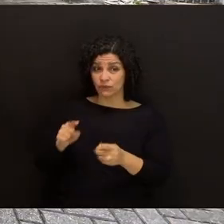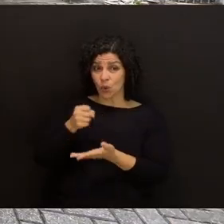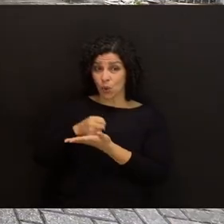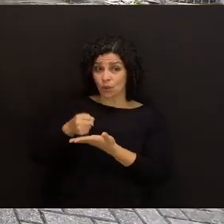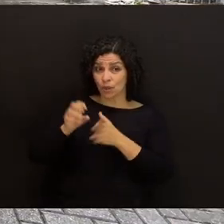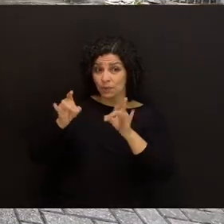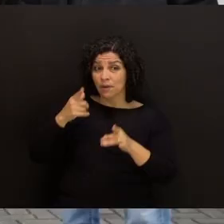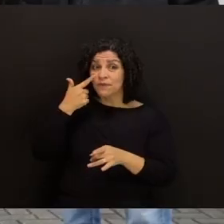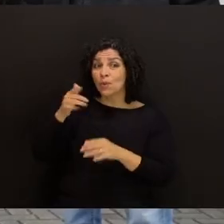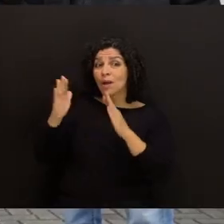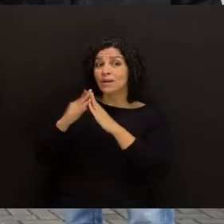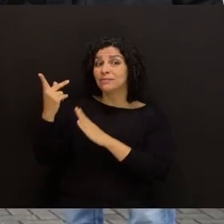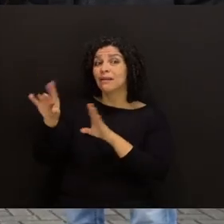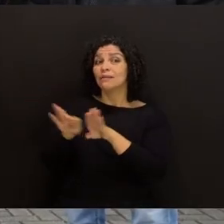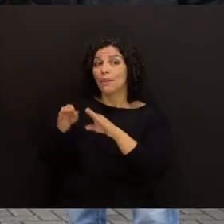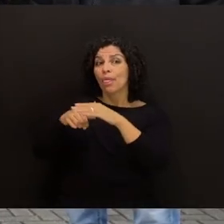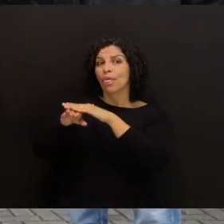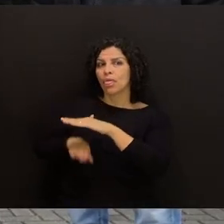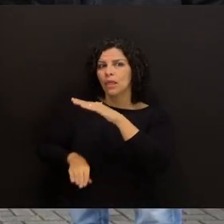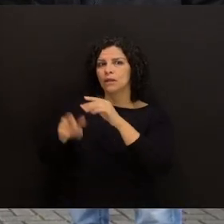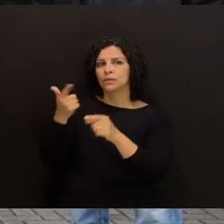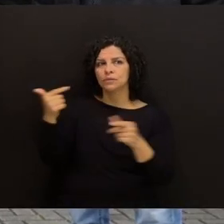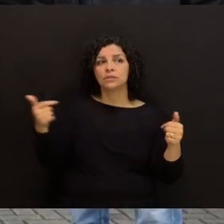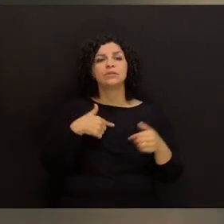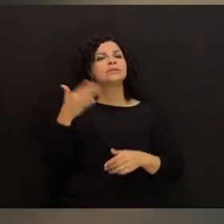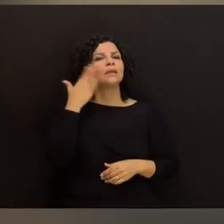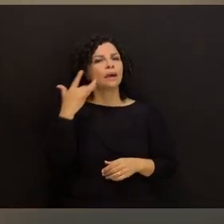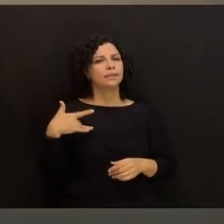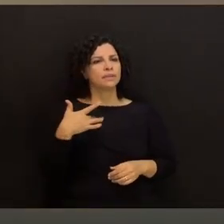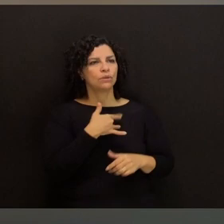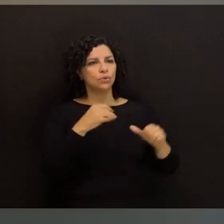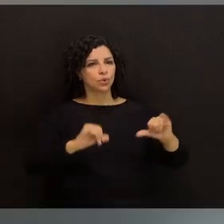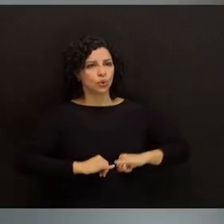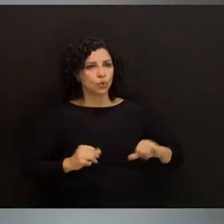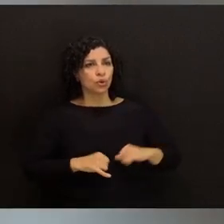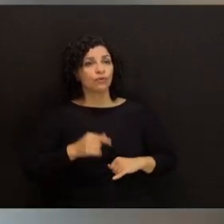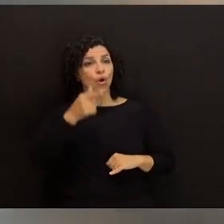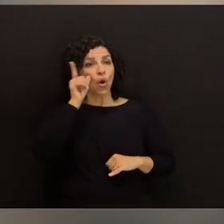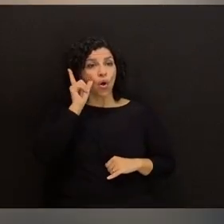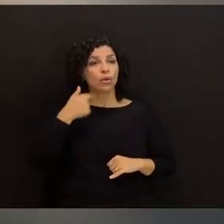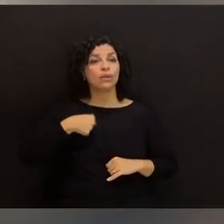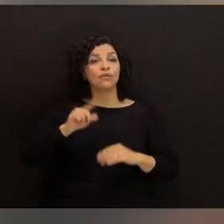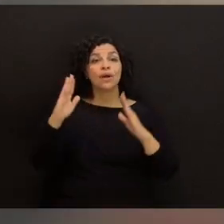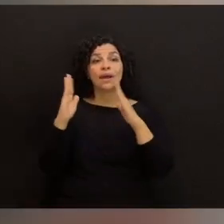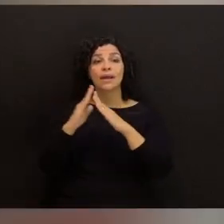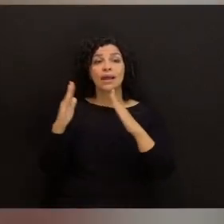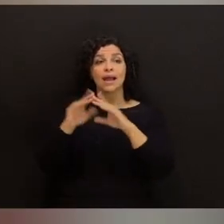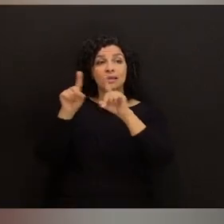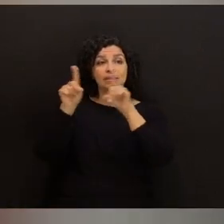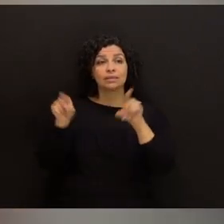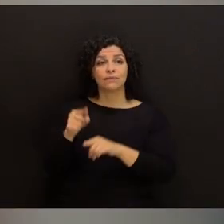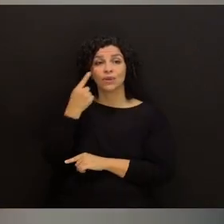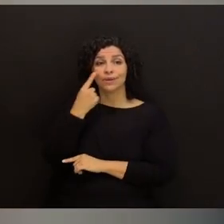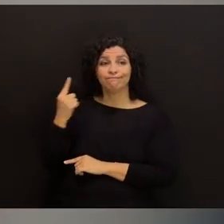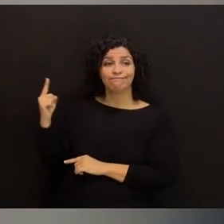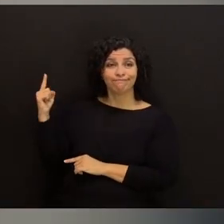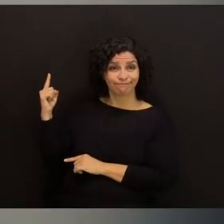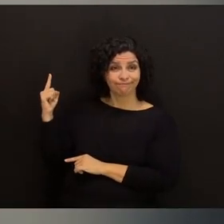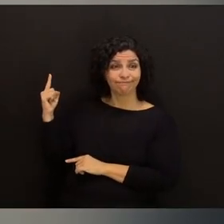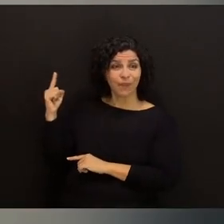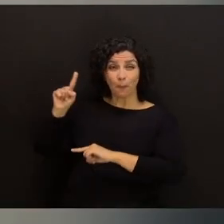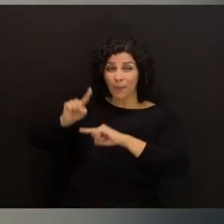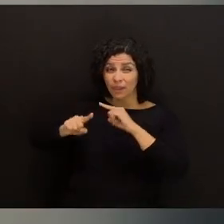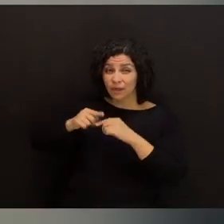eles testem muito porque a gente sabe o tanto que a saúde vem sofrendo Ontem nós estivemos a casa desses servidor foi encontrado muito